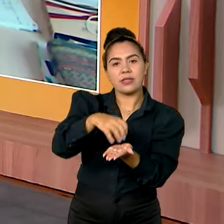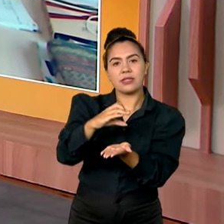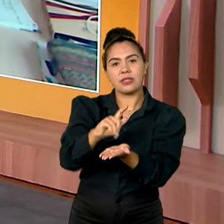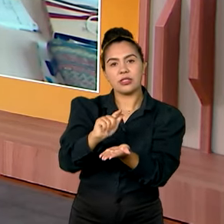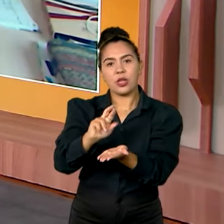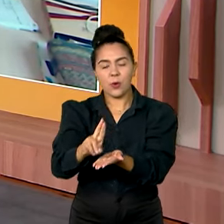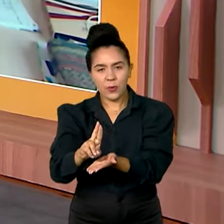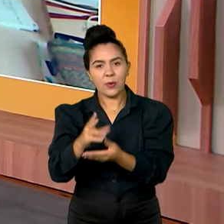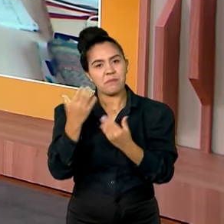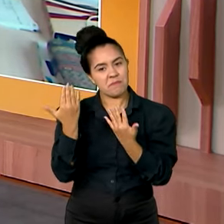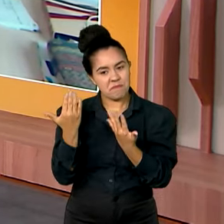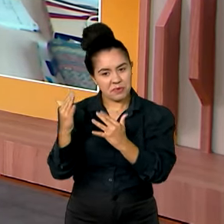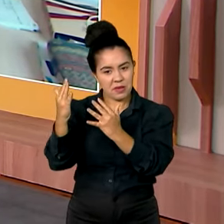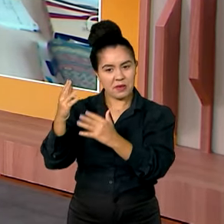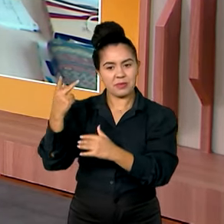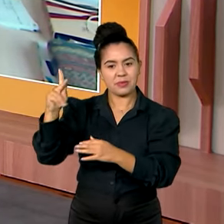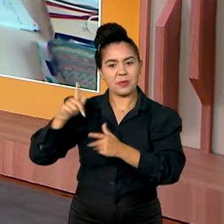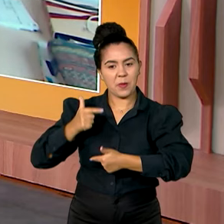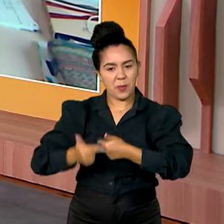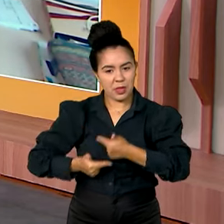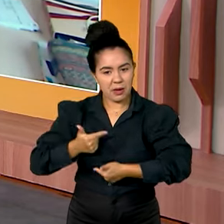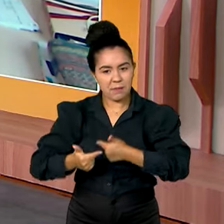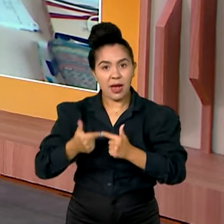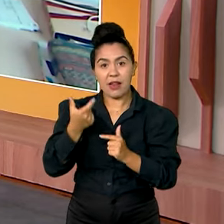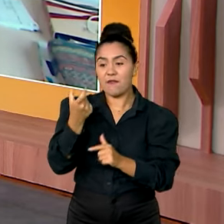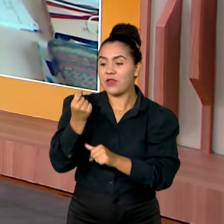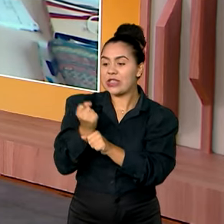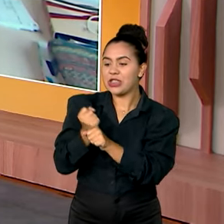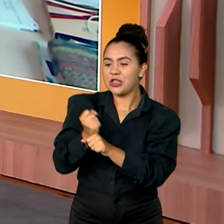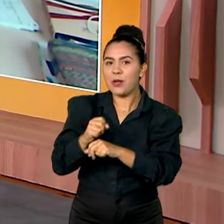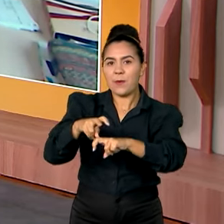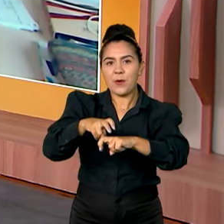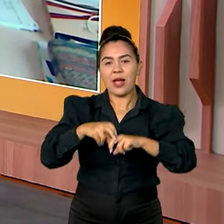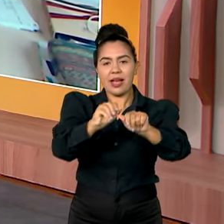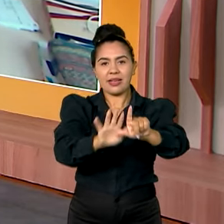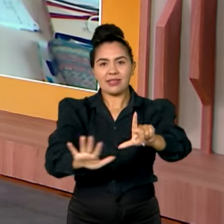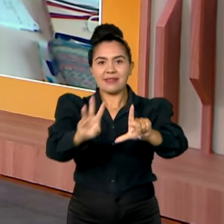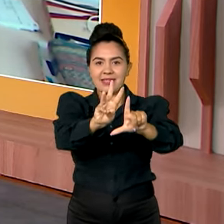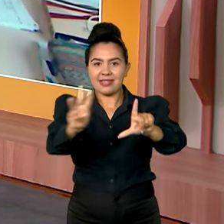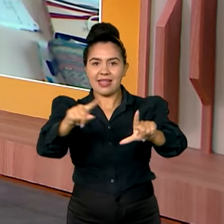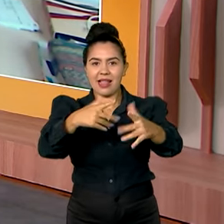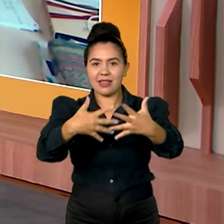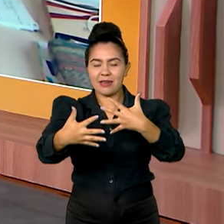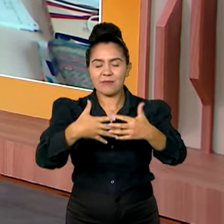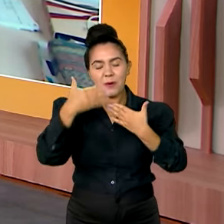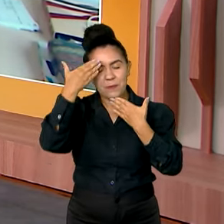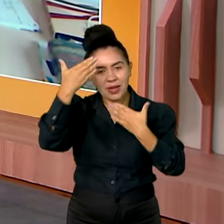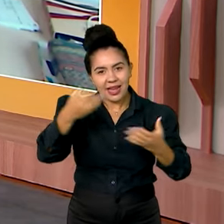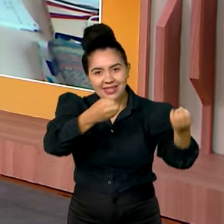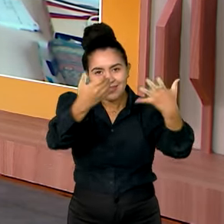União. Parabenizo pelo trabalho de vocês, pelos 20 anos do portal e agradeço muito os esclarecimentos aqui no Brasil